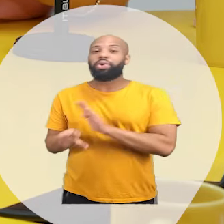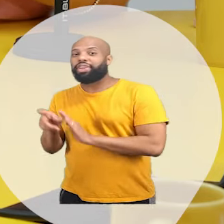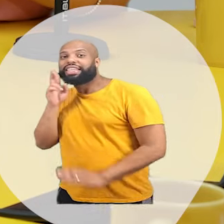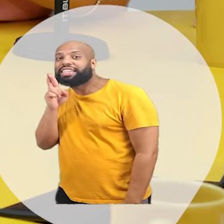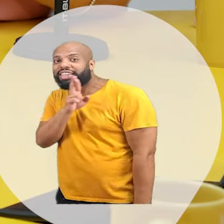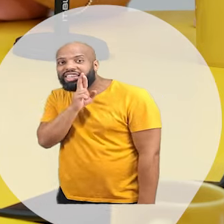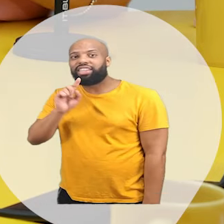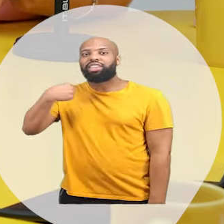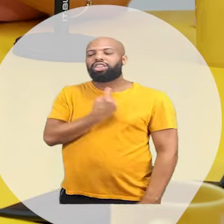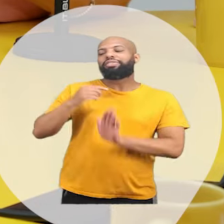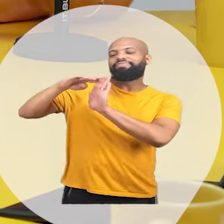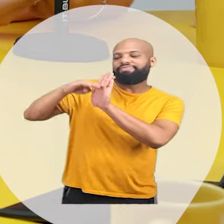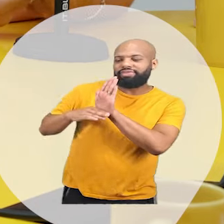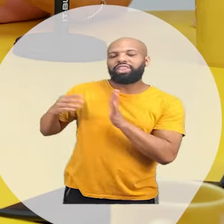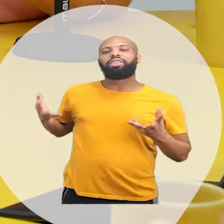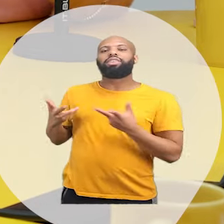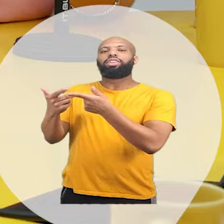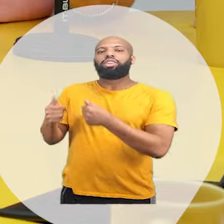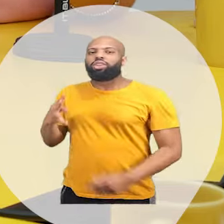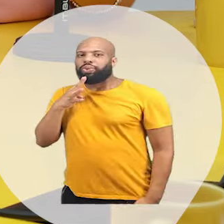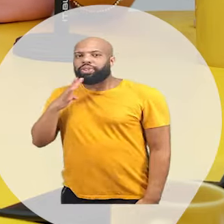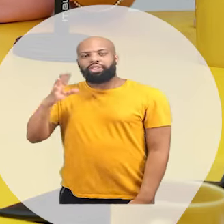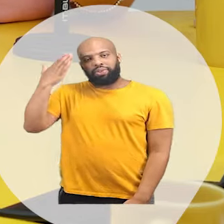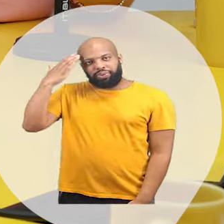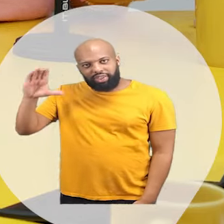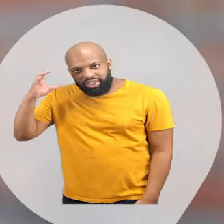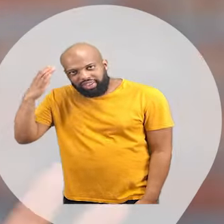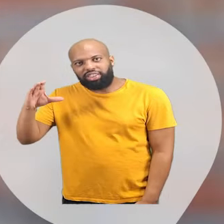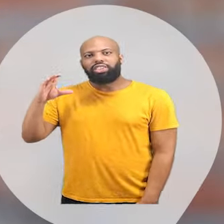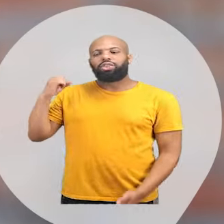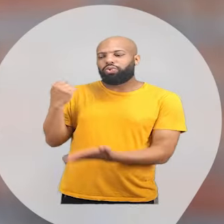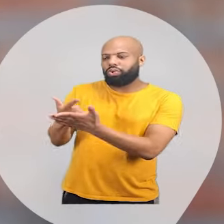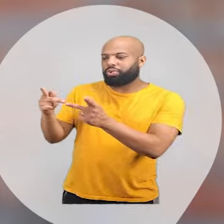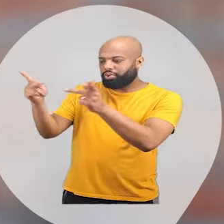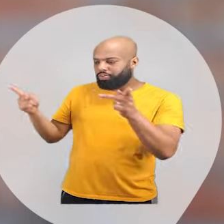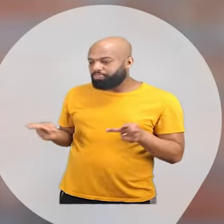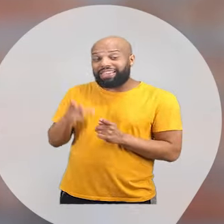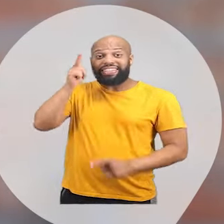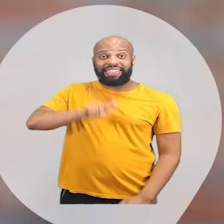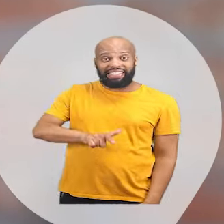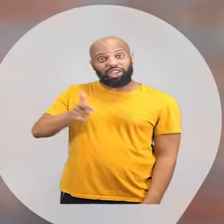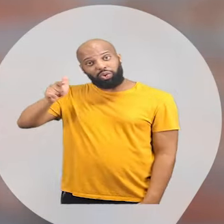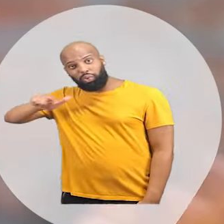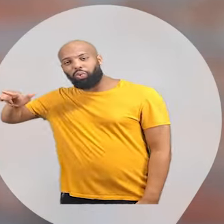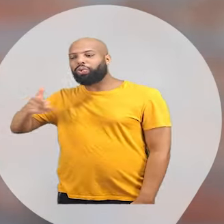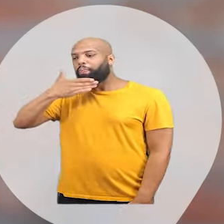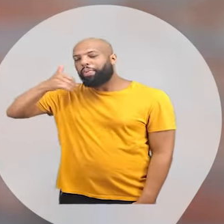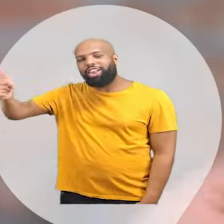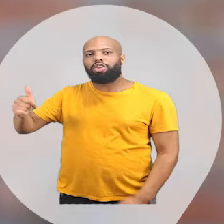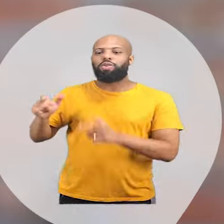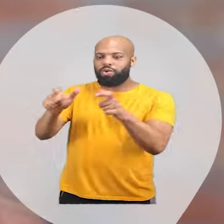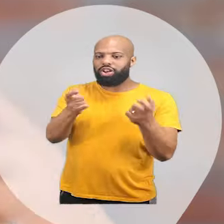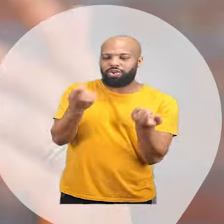de restaurantes que é o nosso guia maravilhoso para você conhecer Curitiba compra um prato ganha outro os melhores